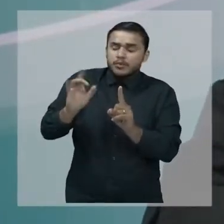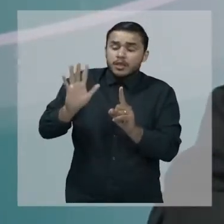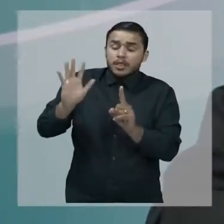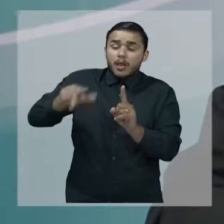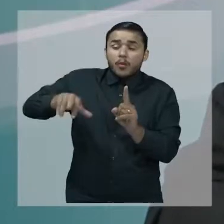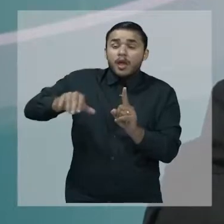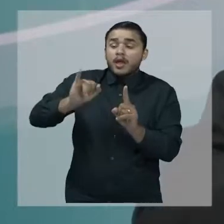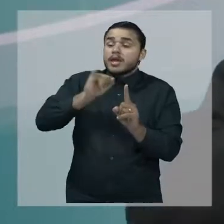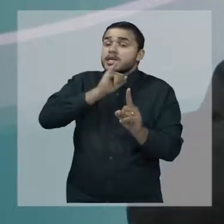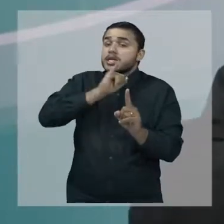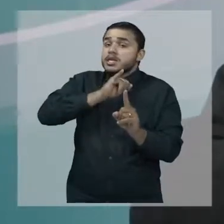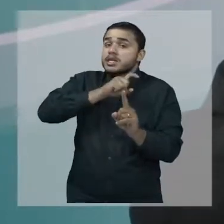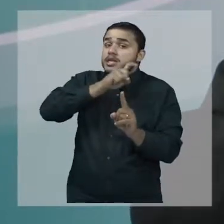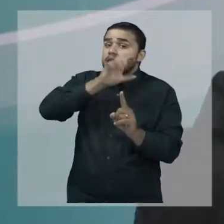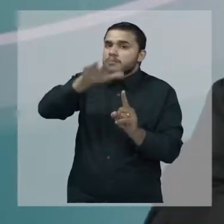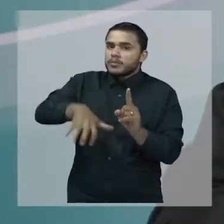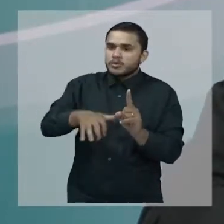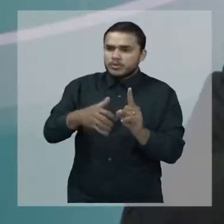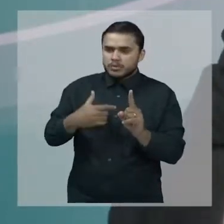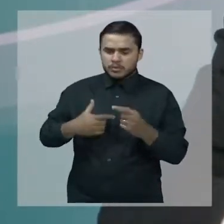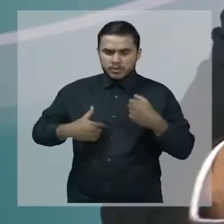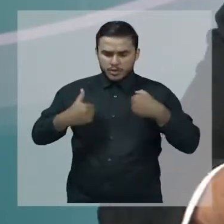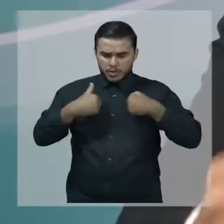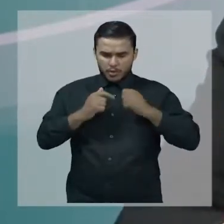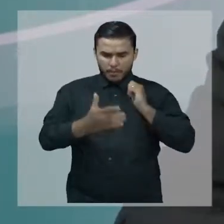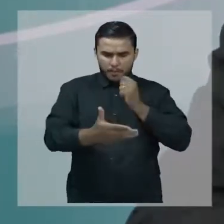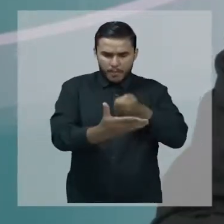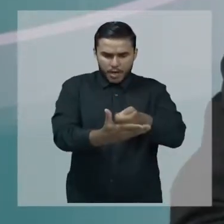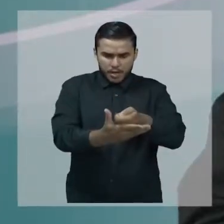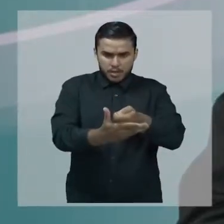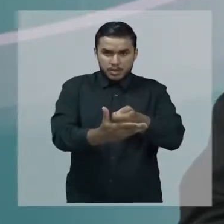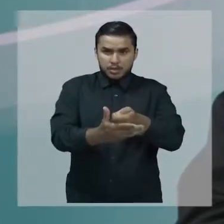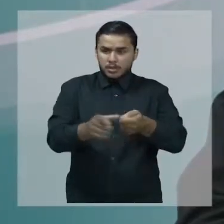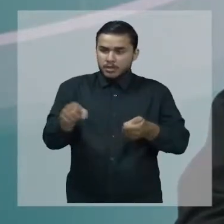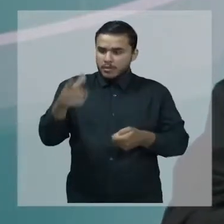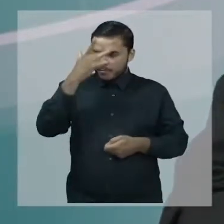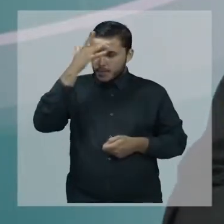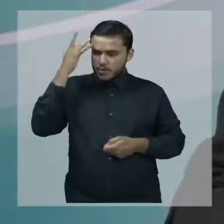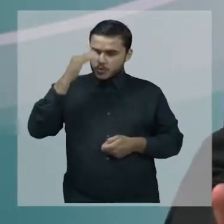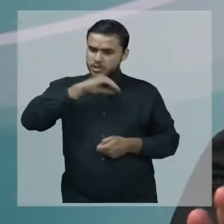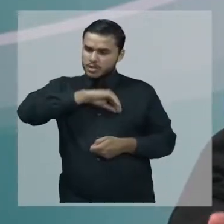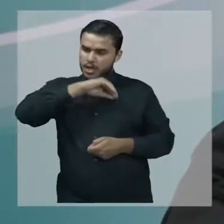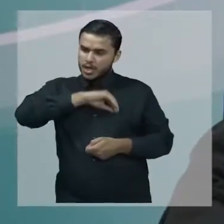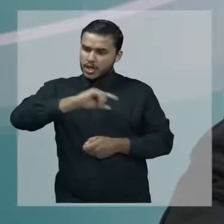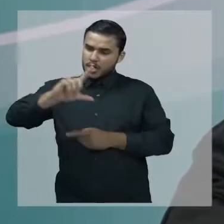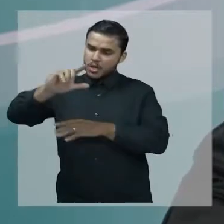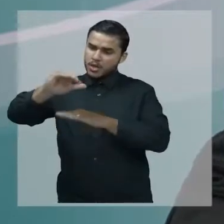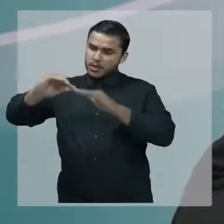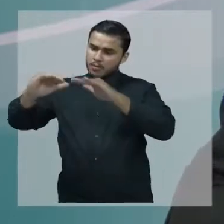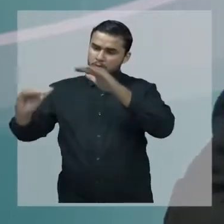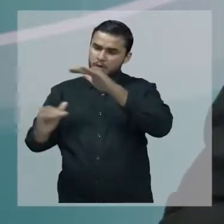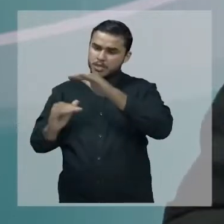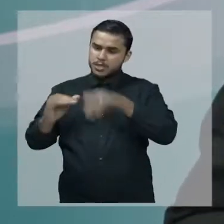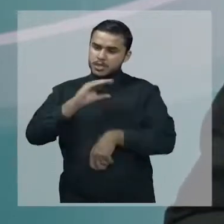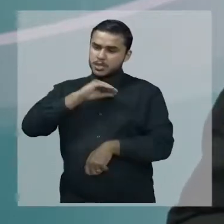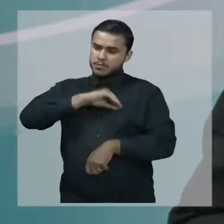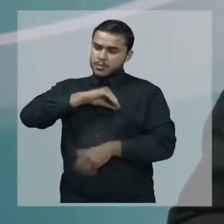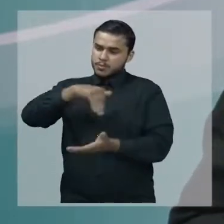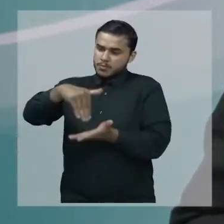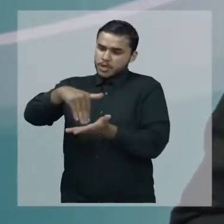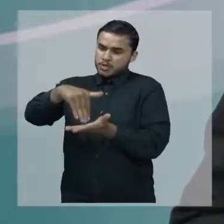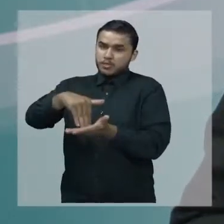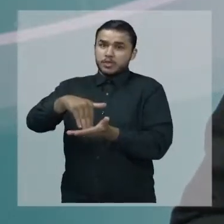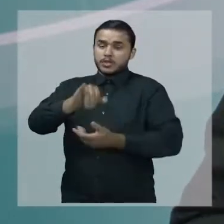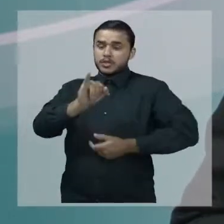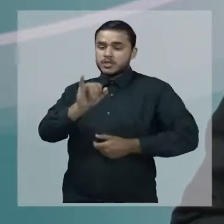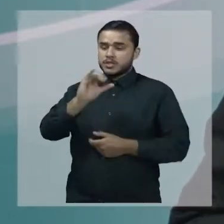esse imposto, eu pago esse mesmo imposto de uma pessoa que ganha salário mínimo? Ou seja, esse é um aspecto que eu tenho que rever. Se o imposto